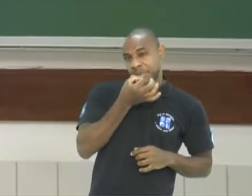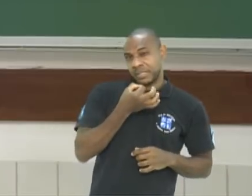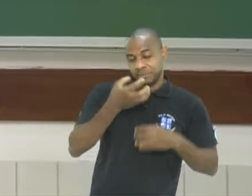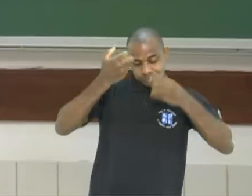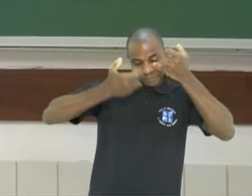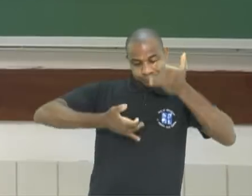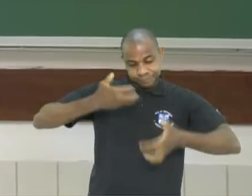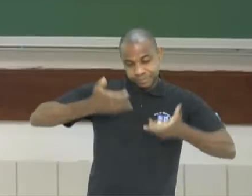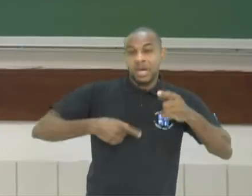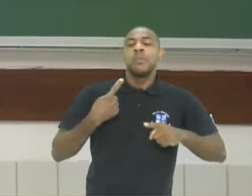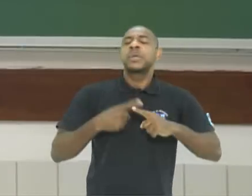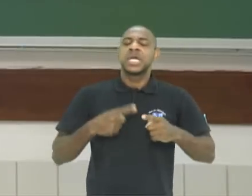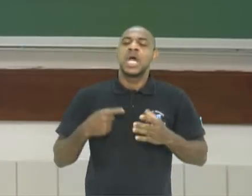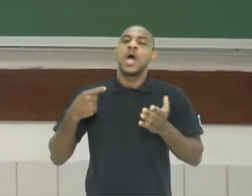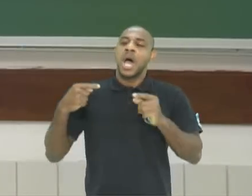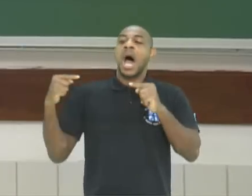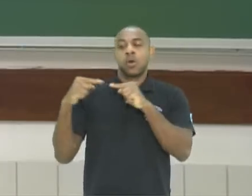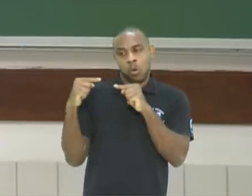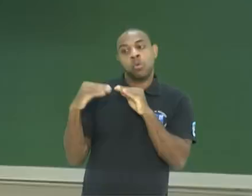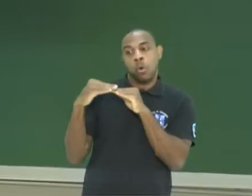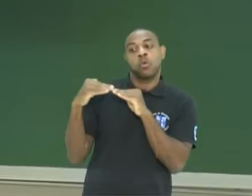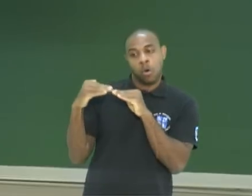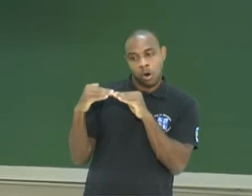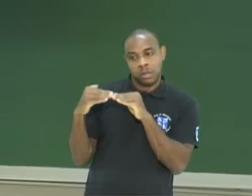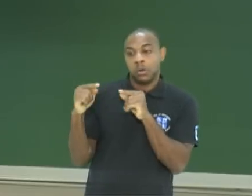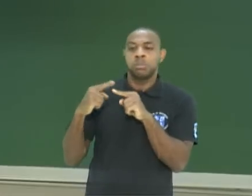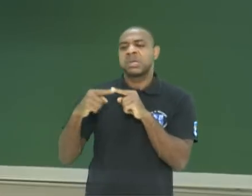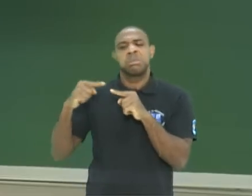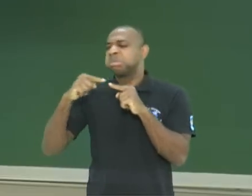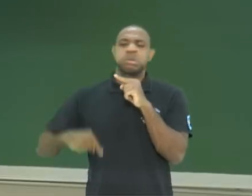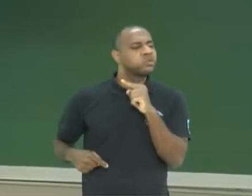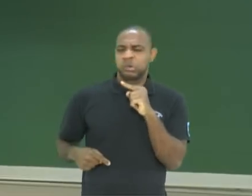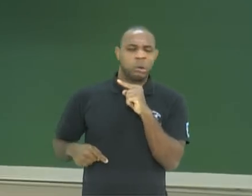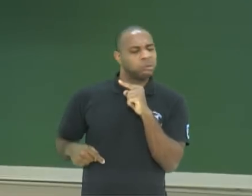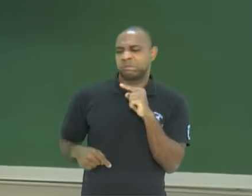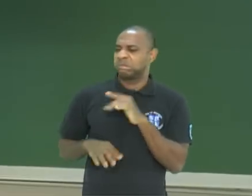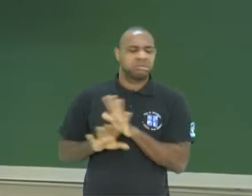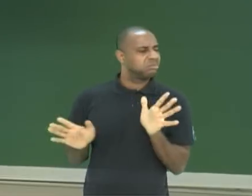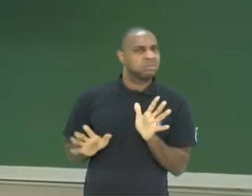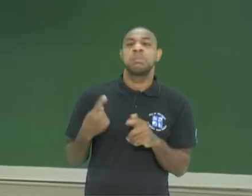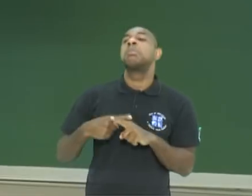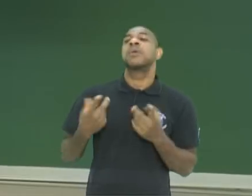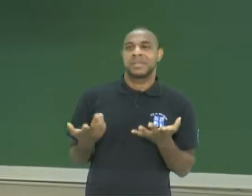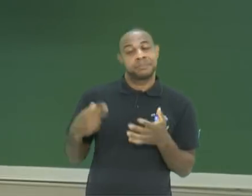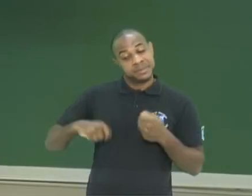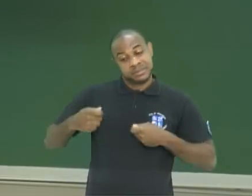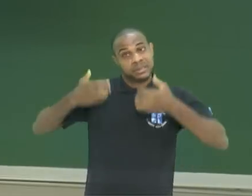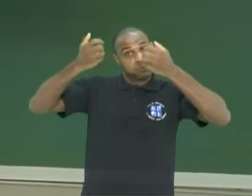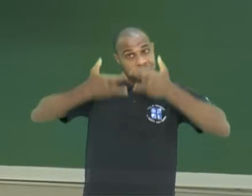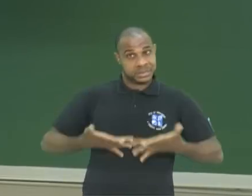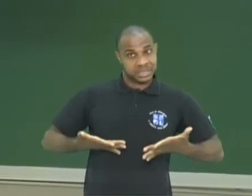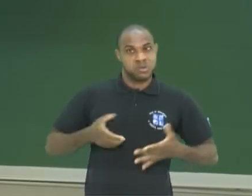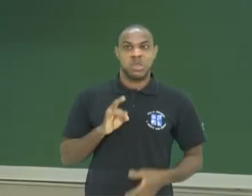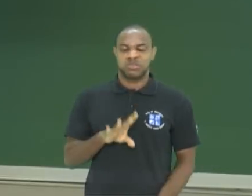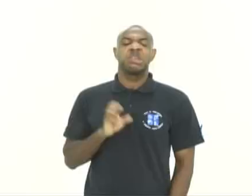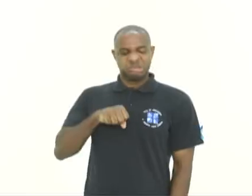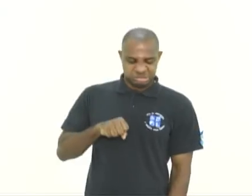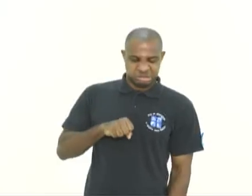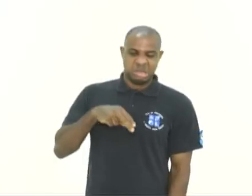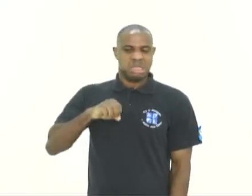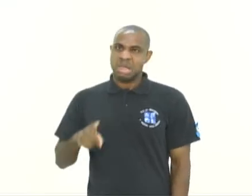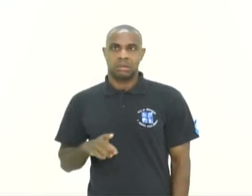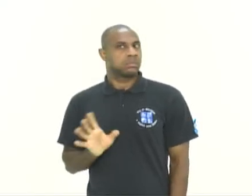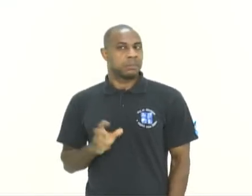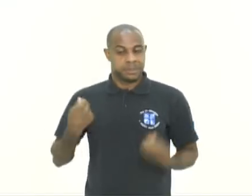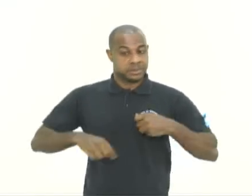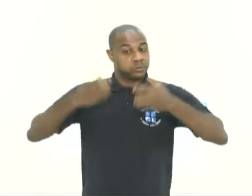porquê que a gente concorda ou o porquê nós discordamos de alguma coisa. Continuando, nós temos, relembre o